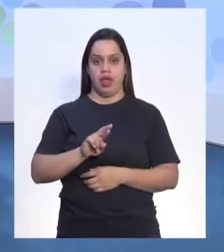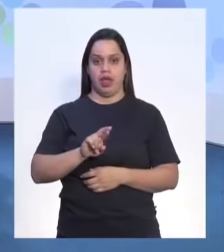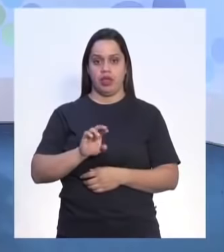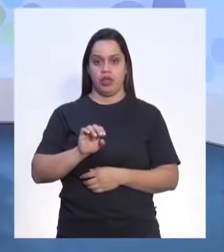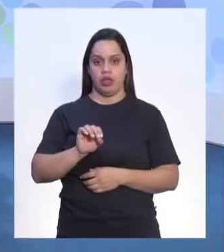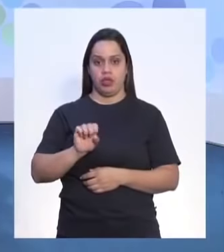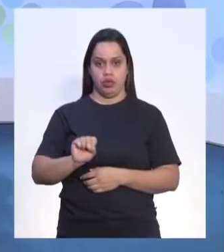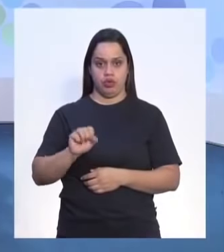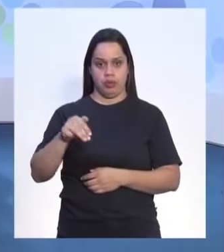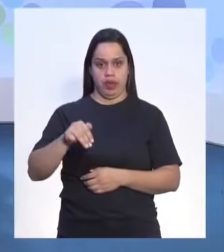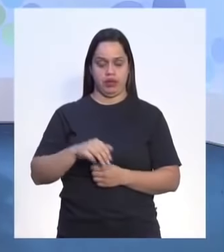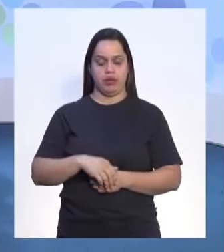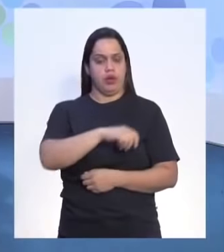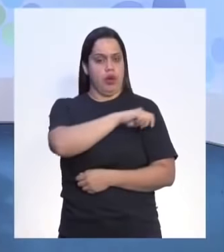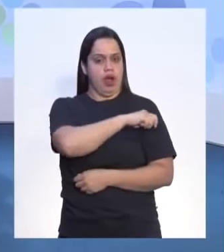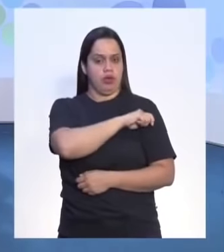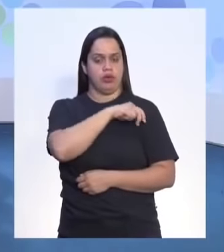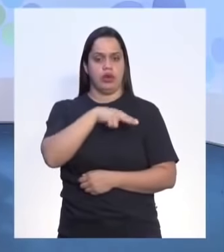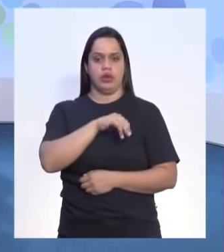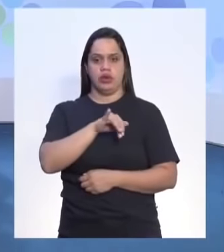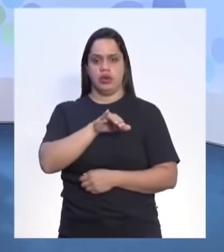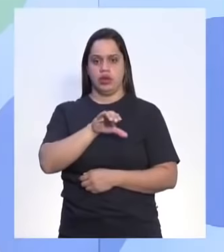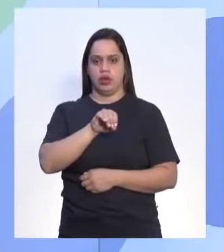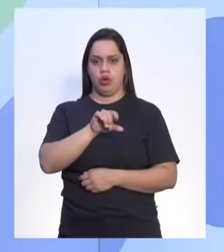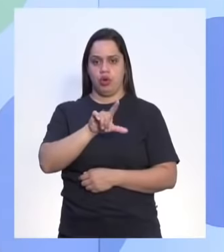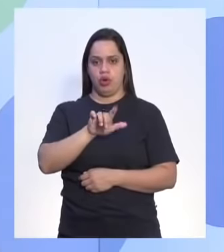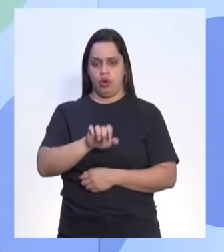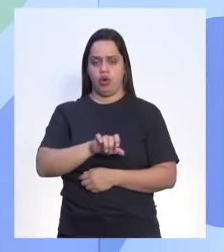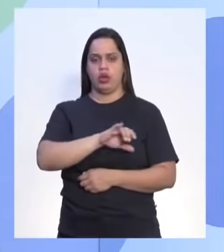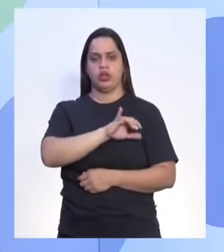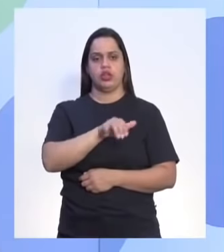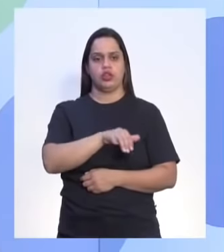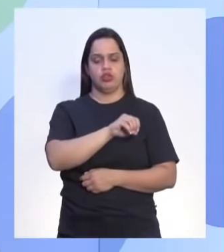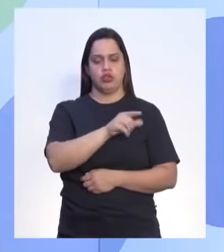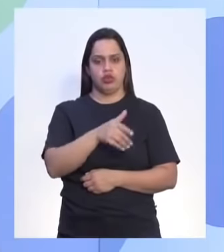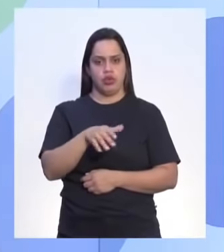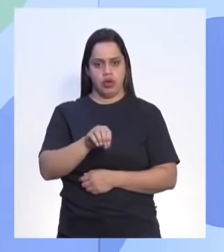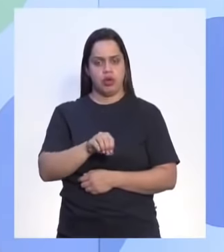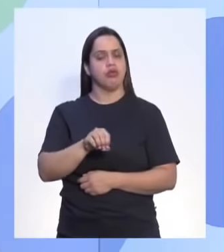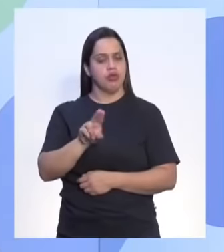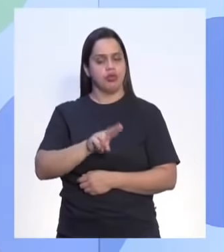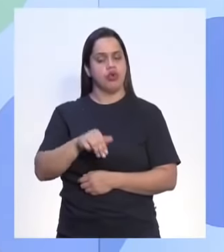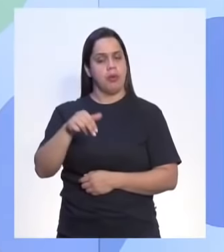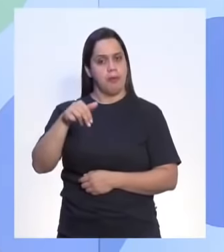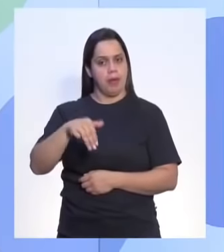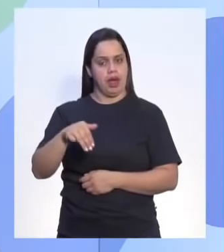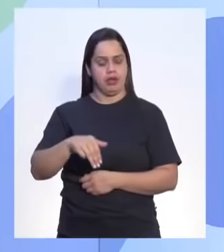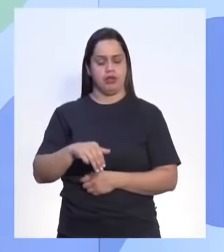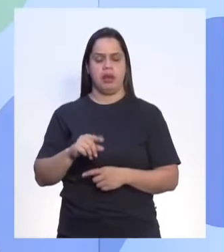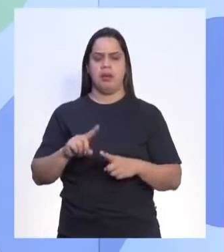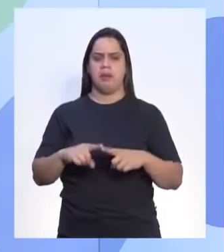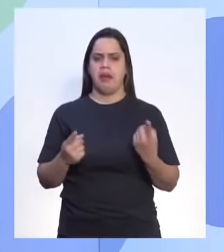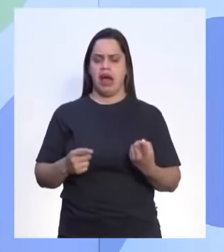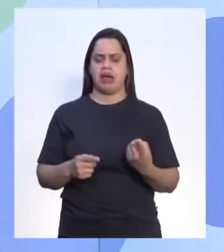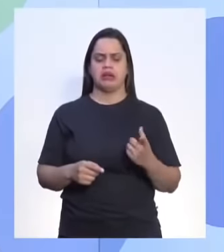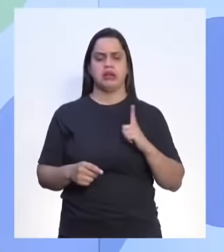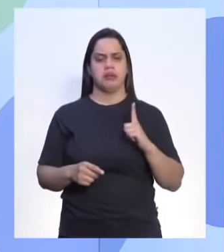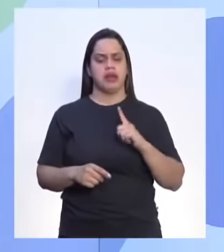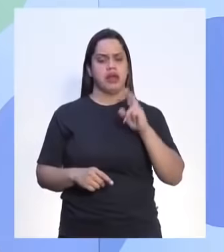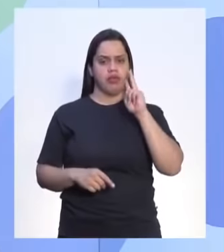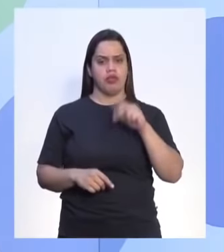da Nicole foi metros, o do João foi metros. Só que eu encontrei alguns quilômetros. Por exemplo, o Matheus